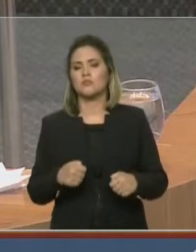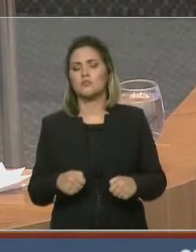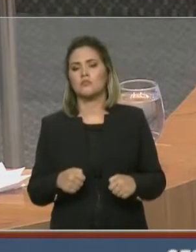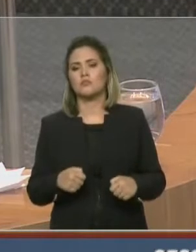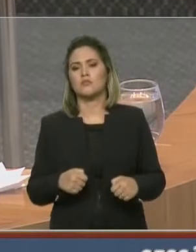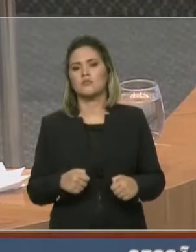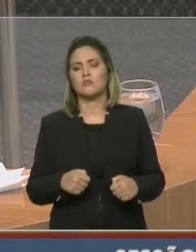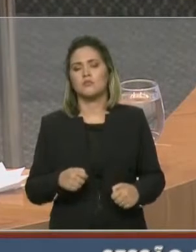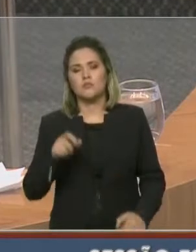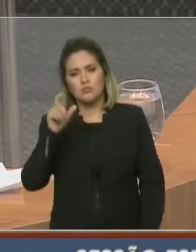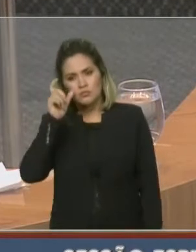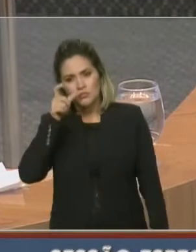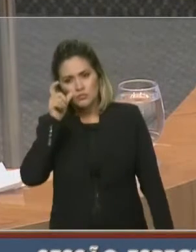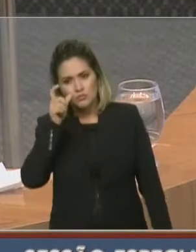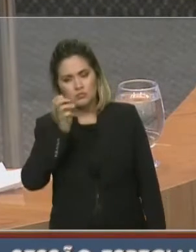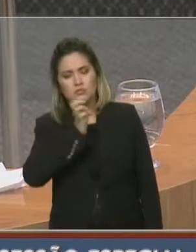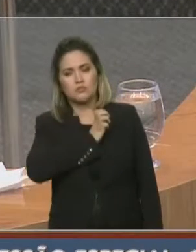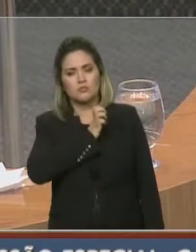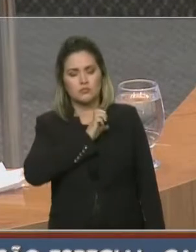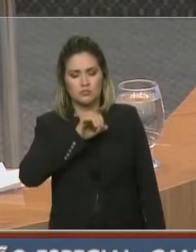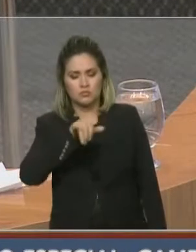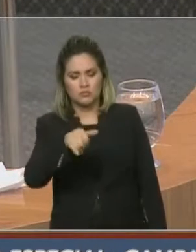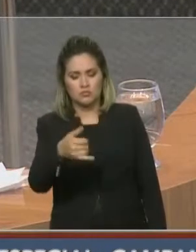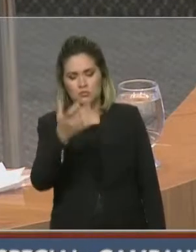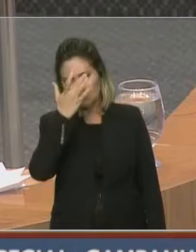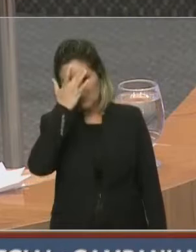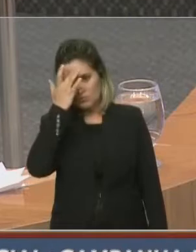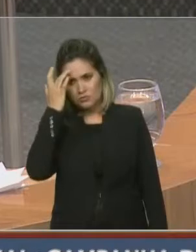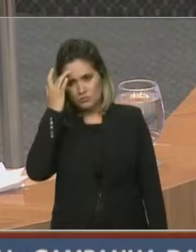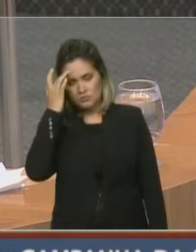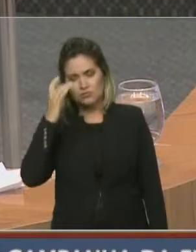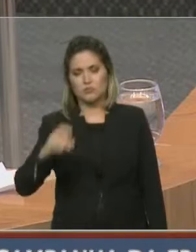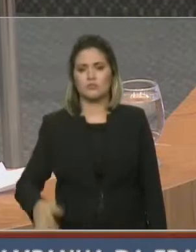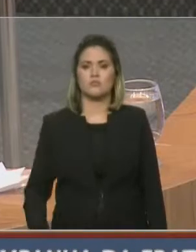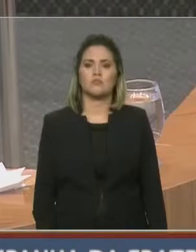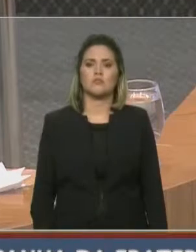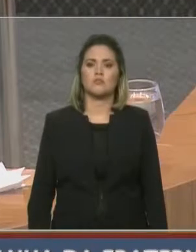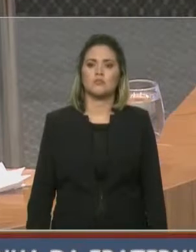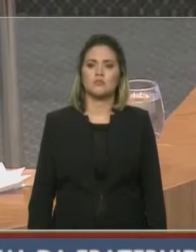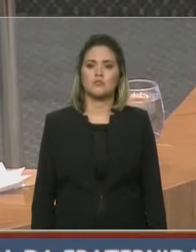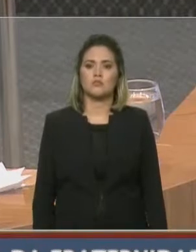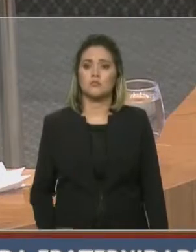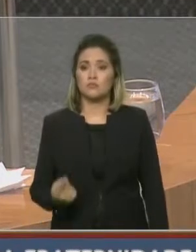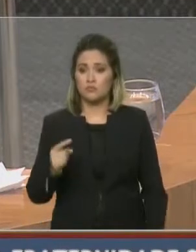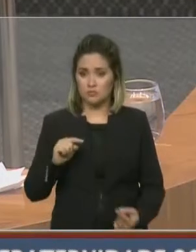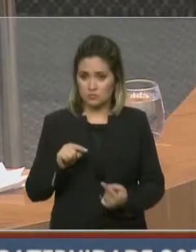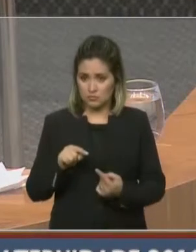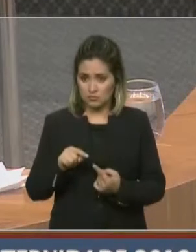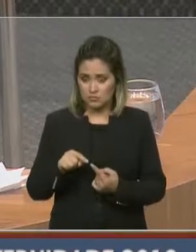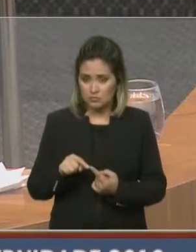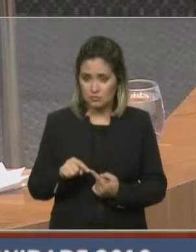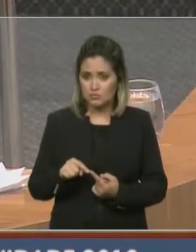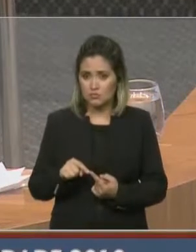riquezas e oportunidade entre as pessoas. Um dos objetivos específicos desta campanha